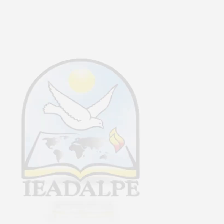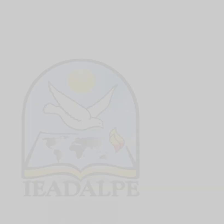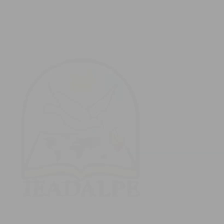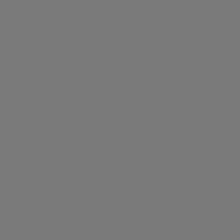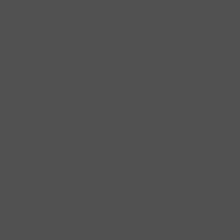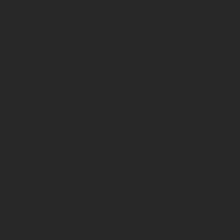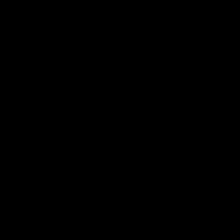Deus